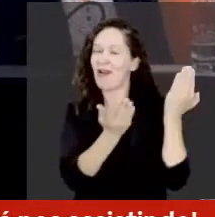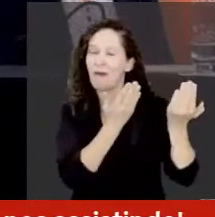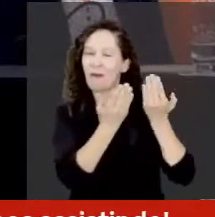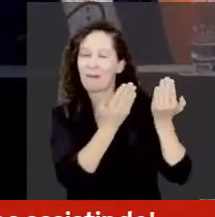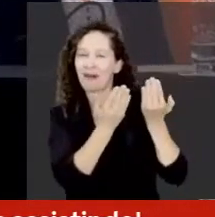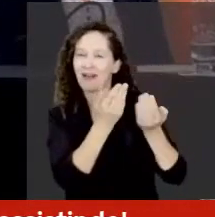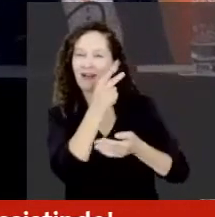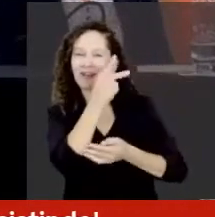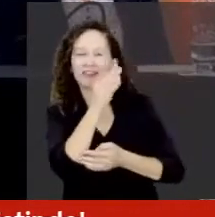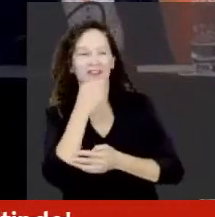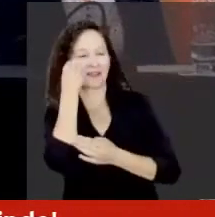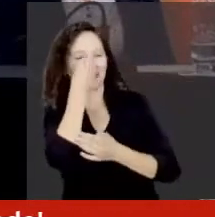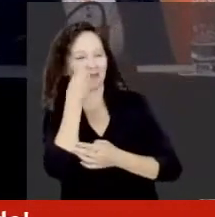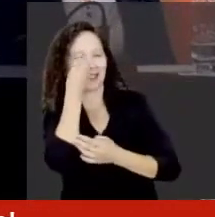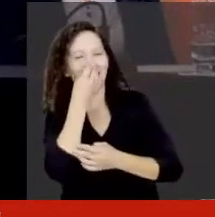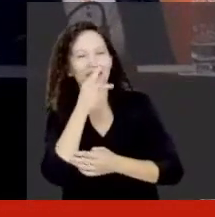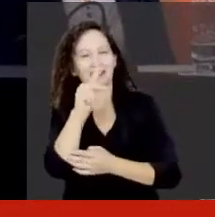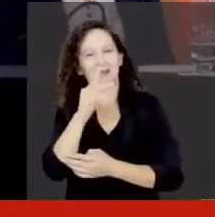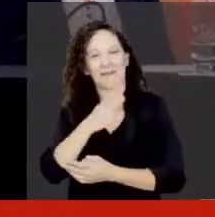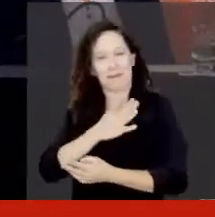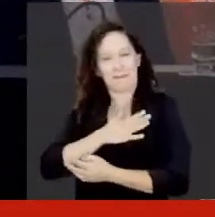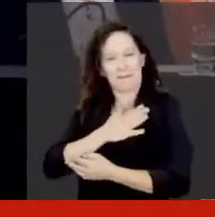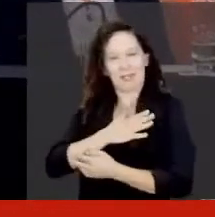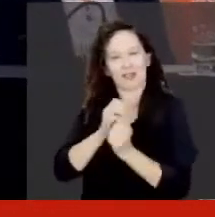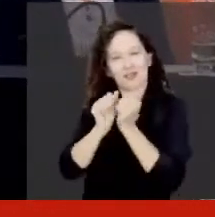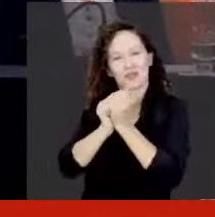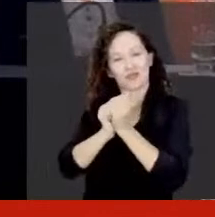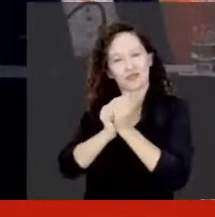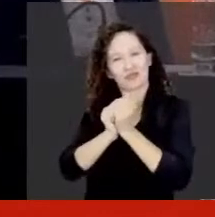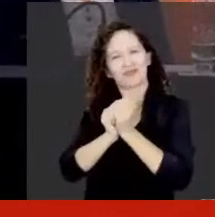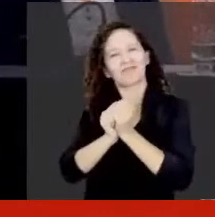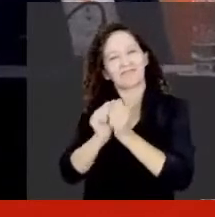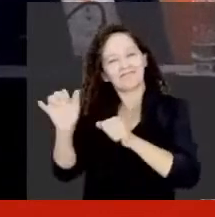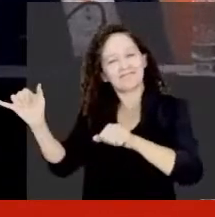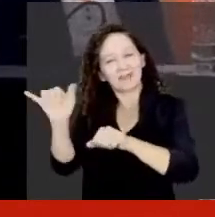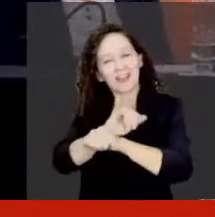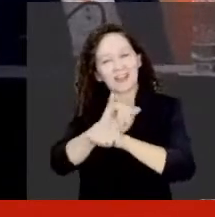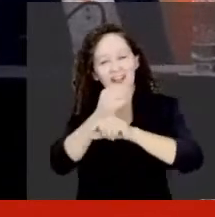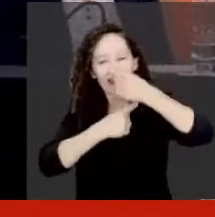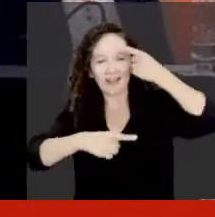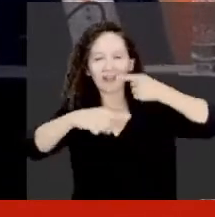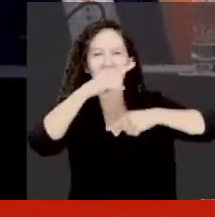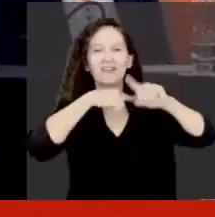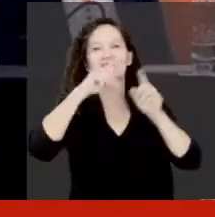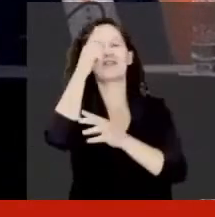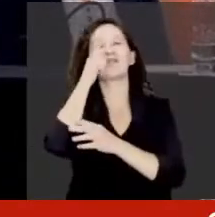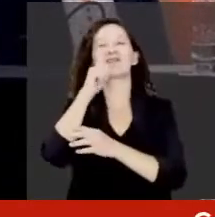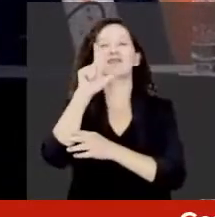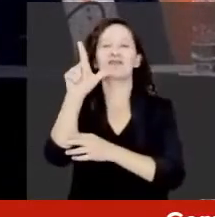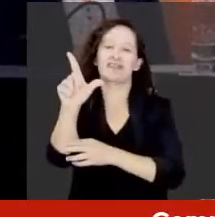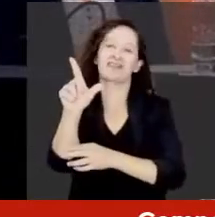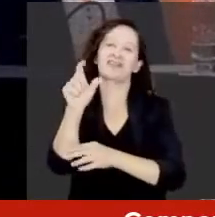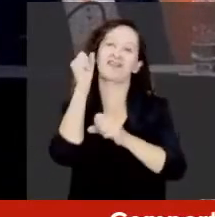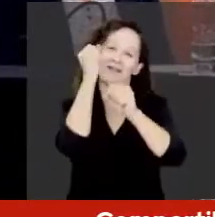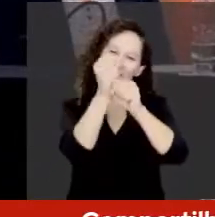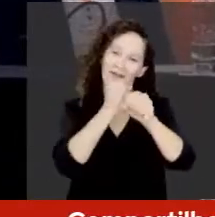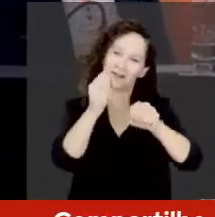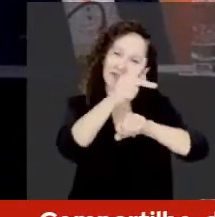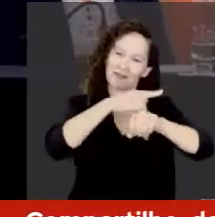definida. Segundo, vamos percorrer esse país. Vamos percorrer. Sabe, vamos de